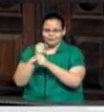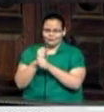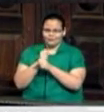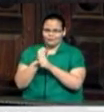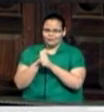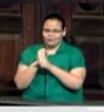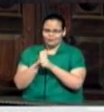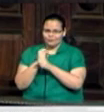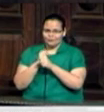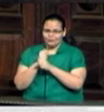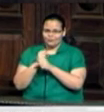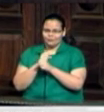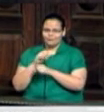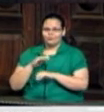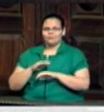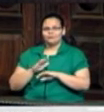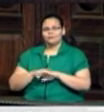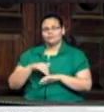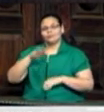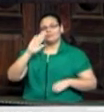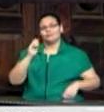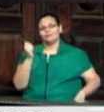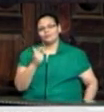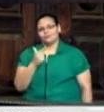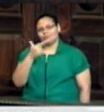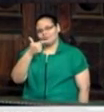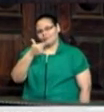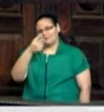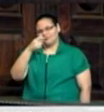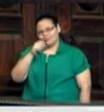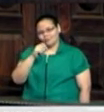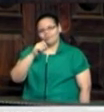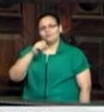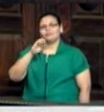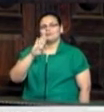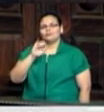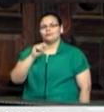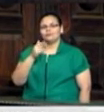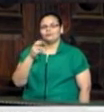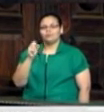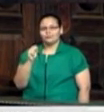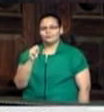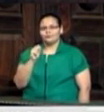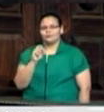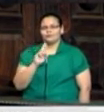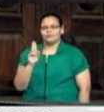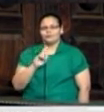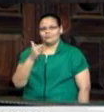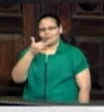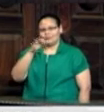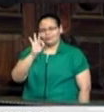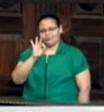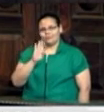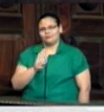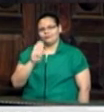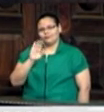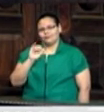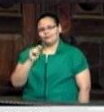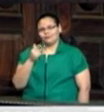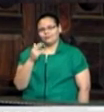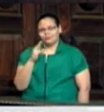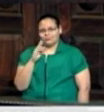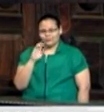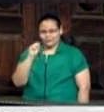superior a 10 bilhões de reais. Estou falando